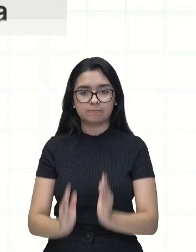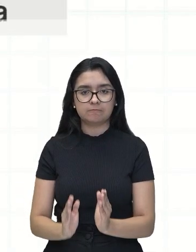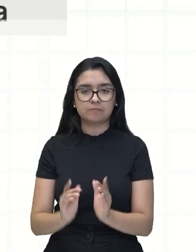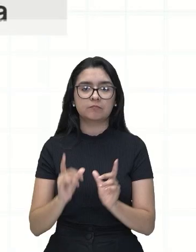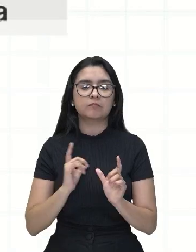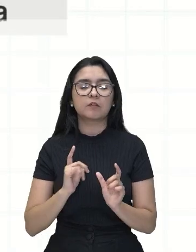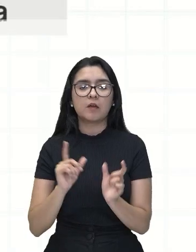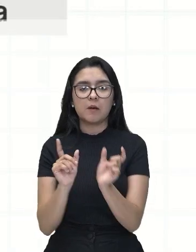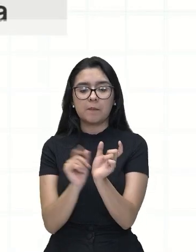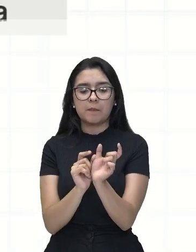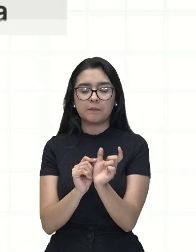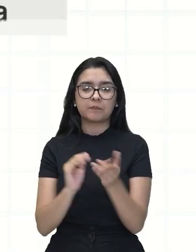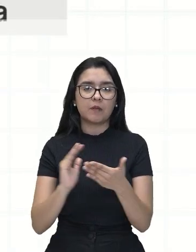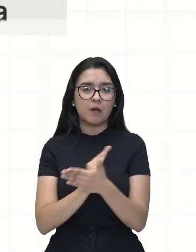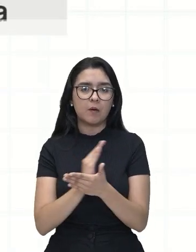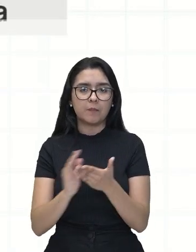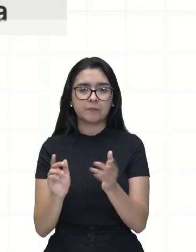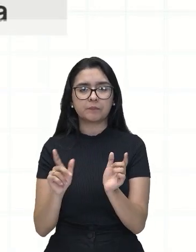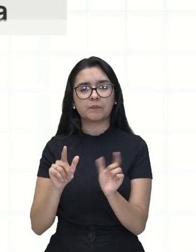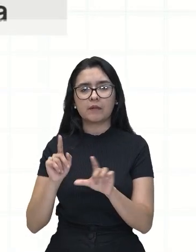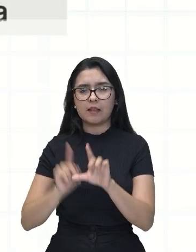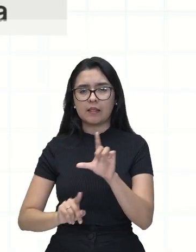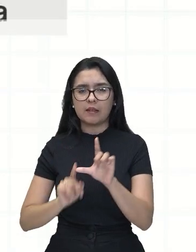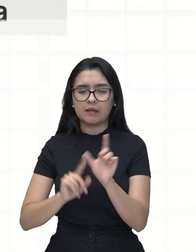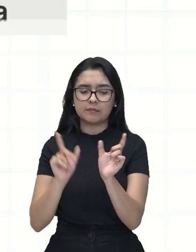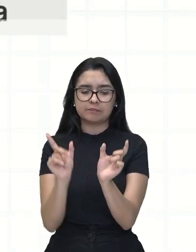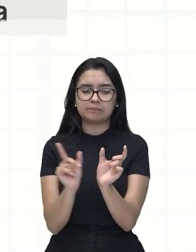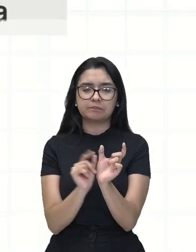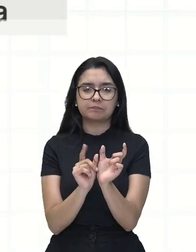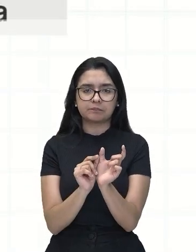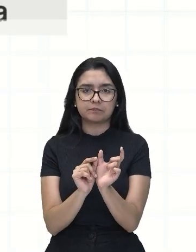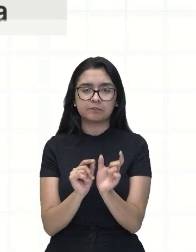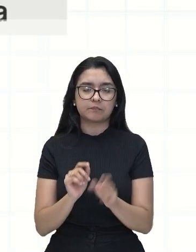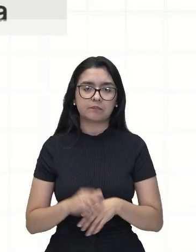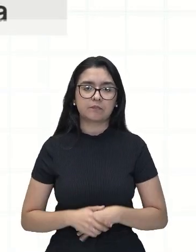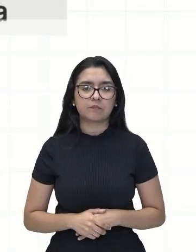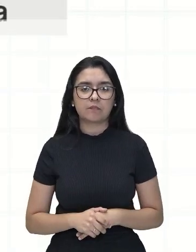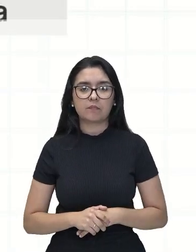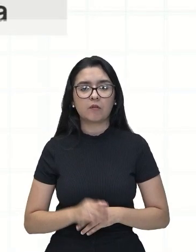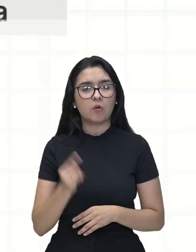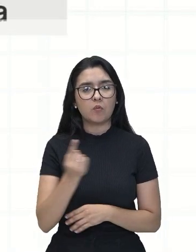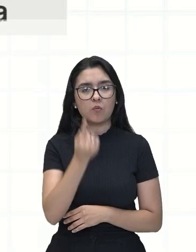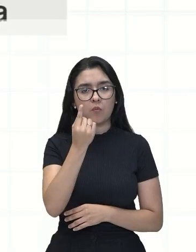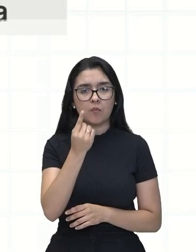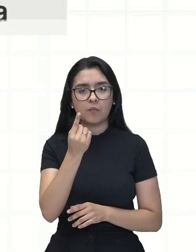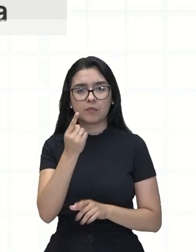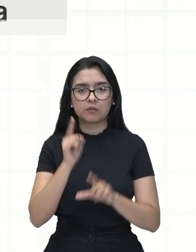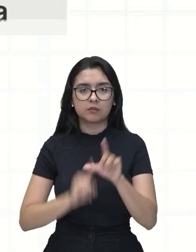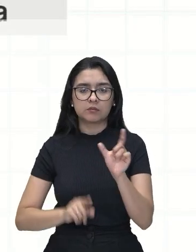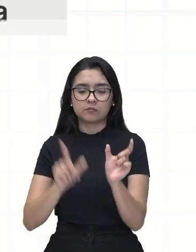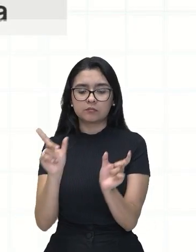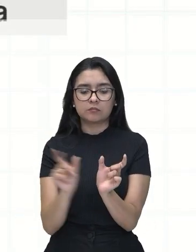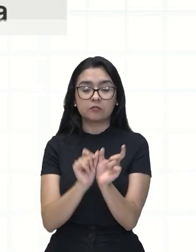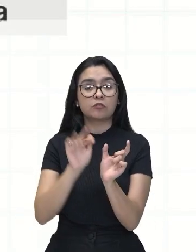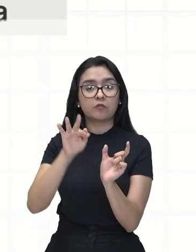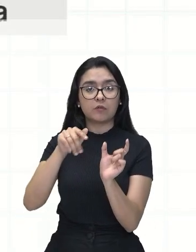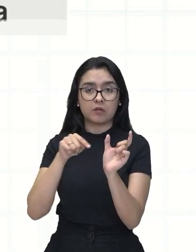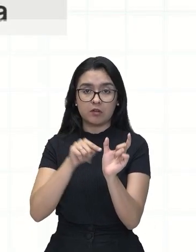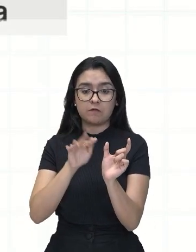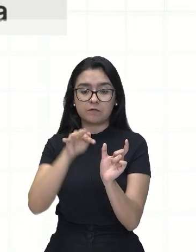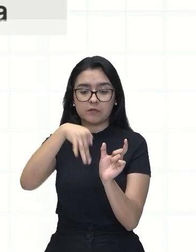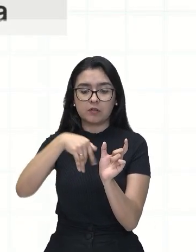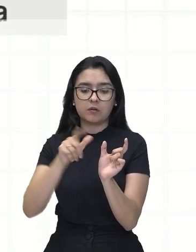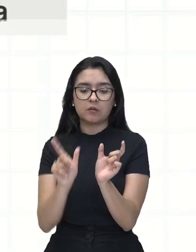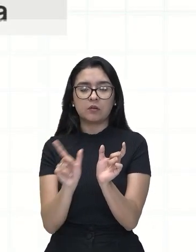palavras, algumas letrinhas, né, um conjunto de letras ou uma letra só, adicionada no final da palavra,